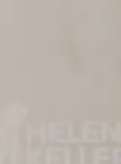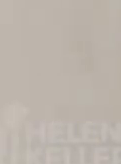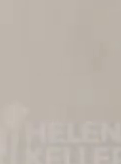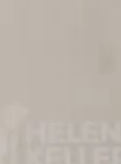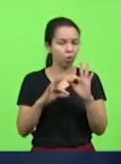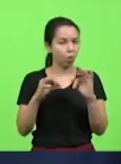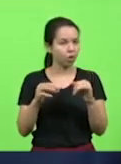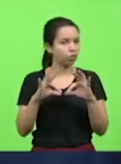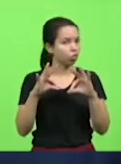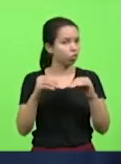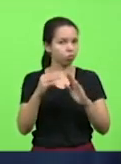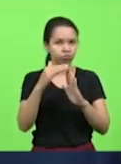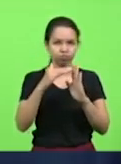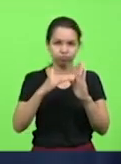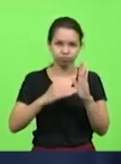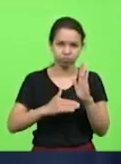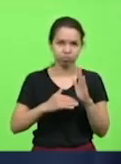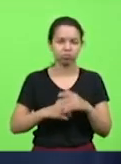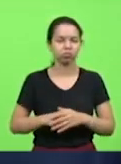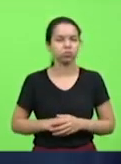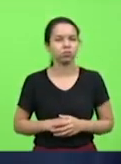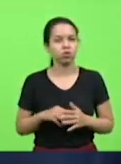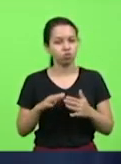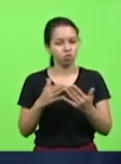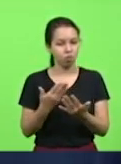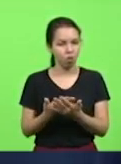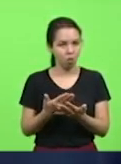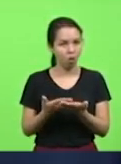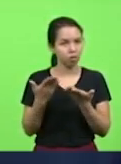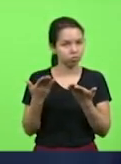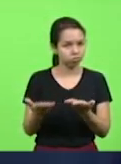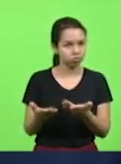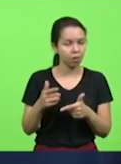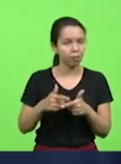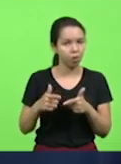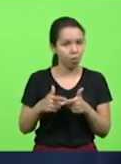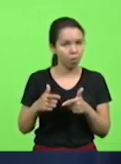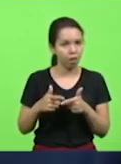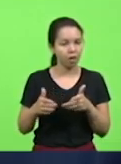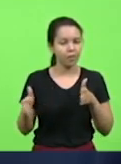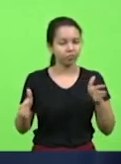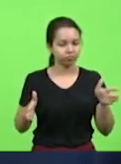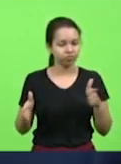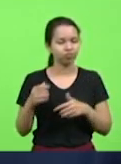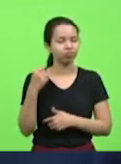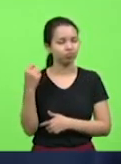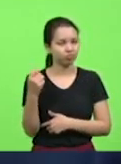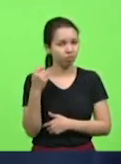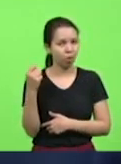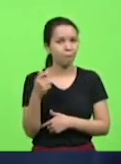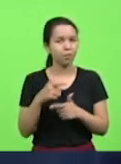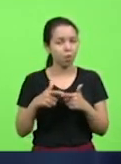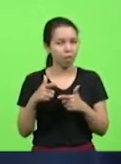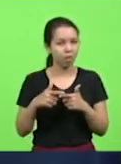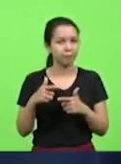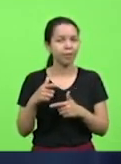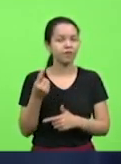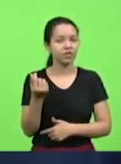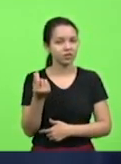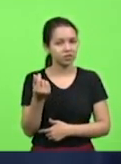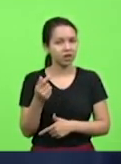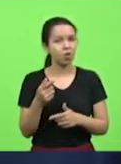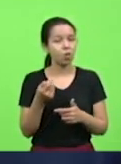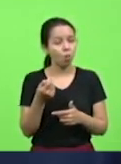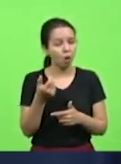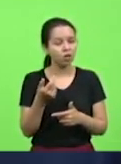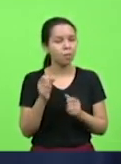a pandemia. A escola está passando por um momento de enormes dificuldades financeiras e está ameaçada de